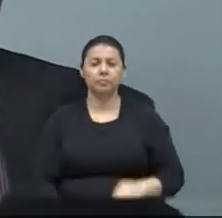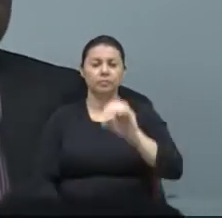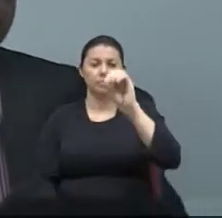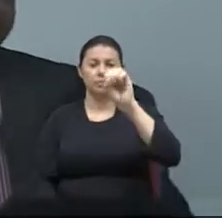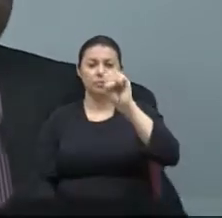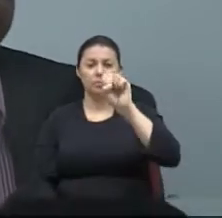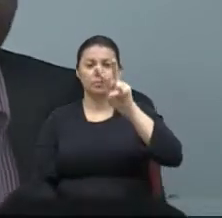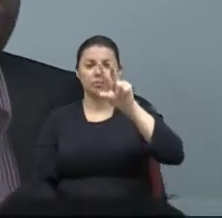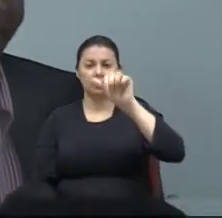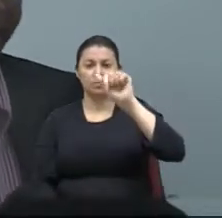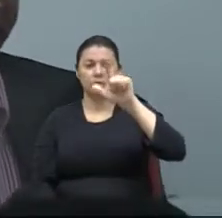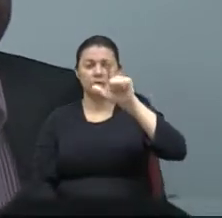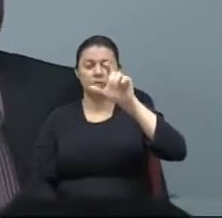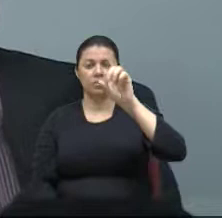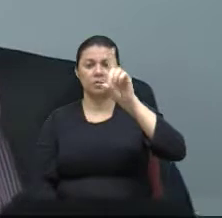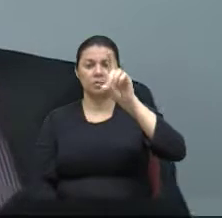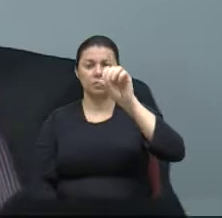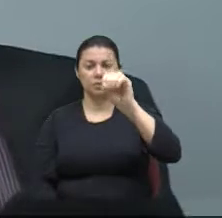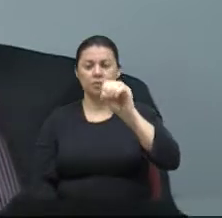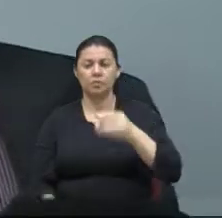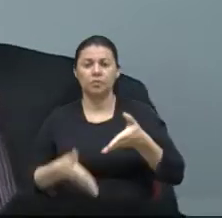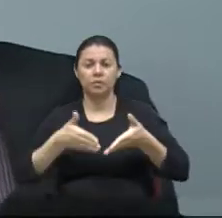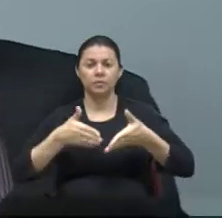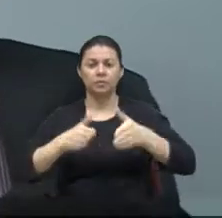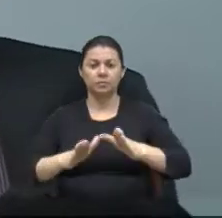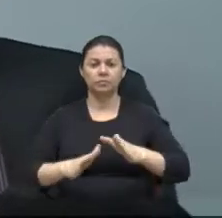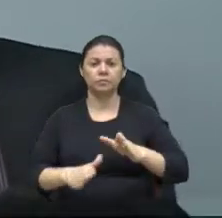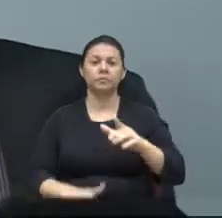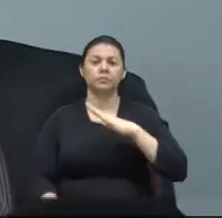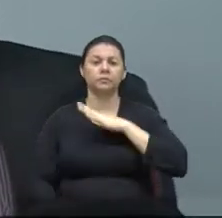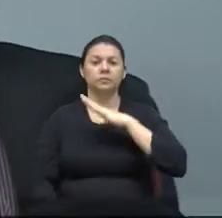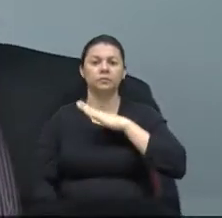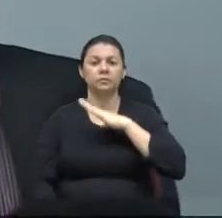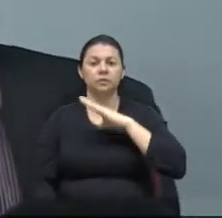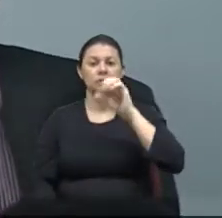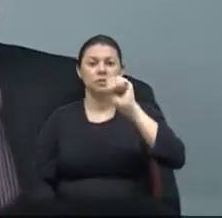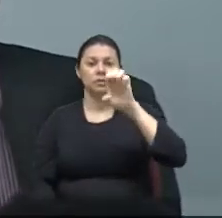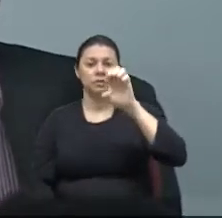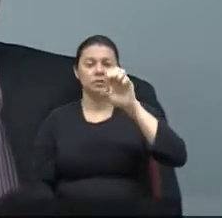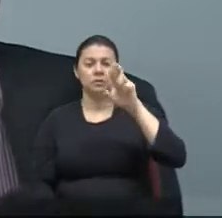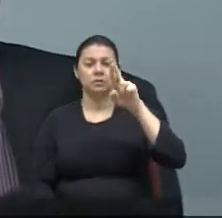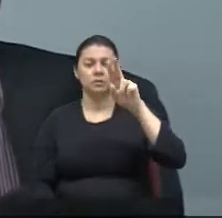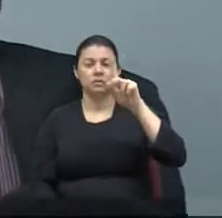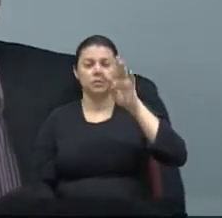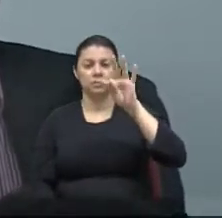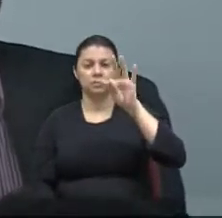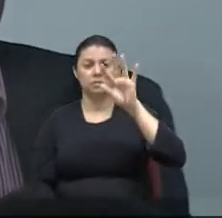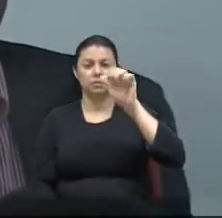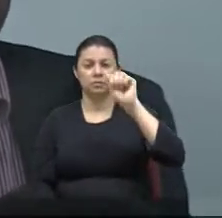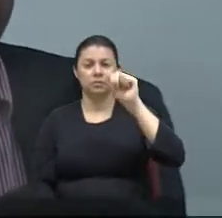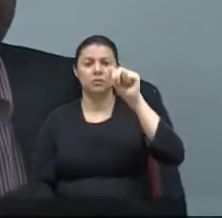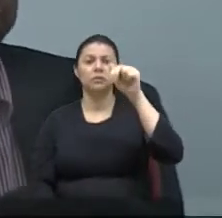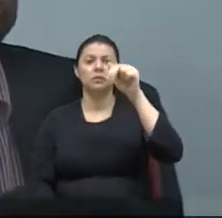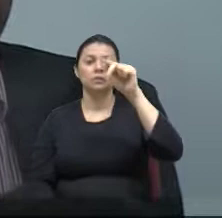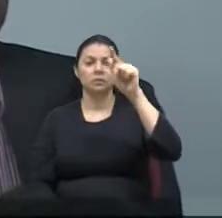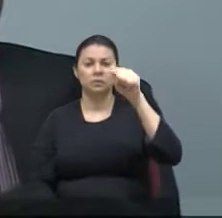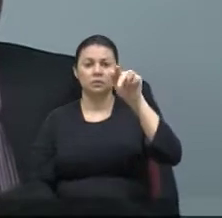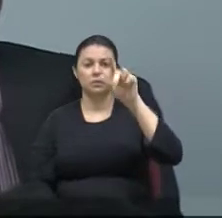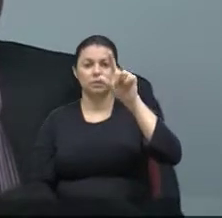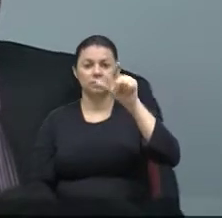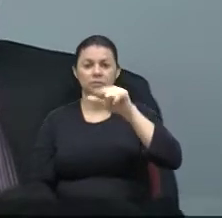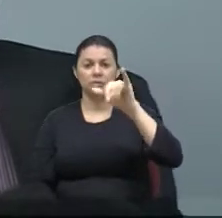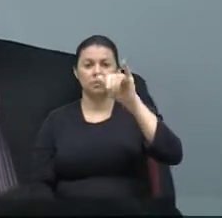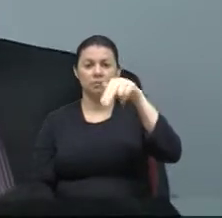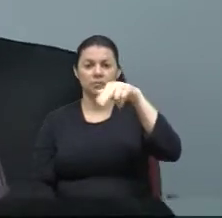são paulo aos 25 de março de 1925 filho de